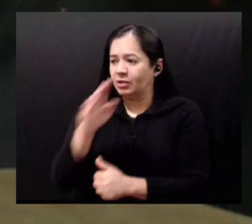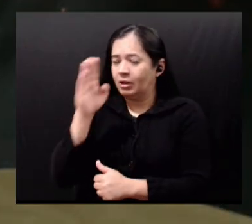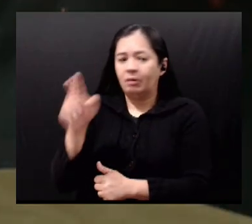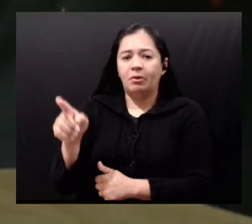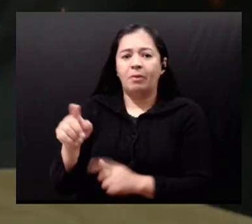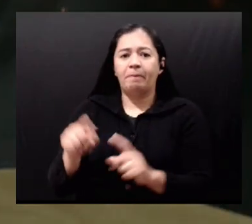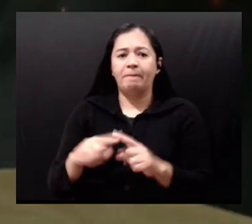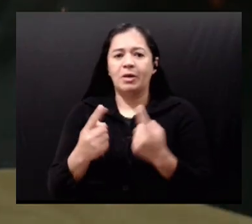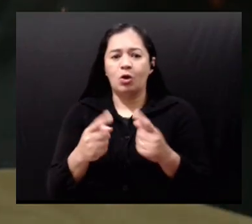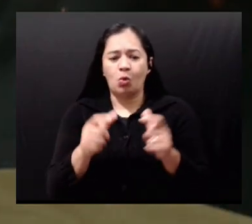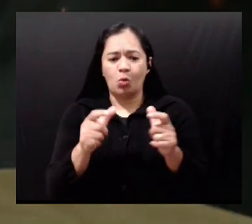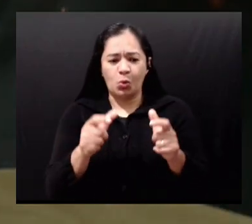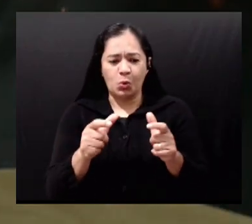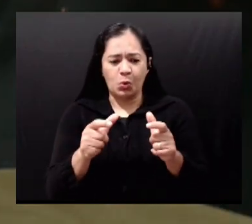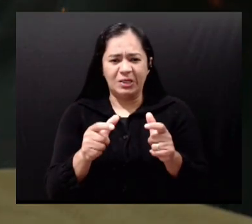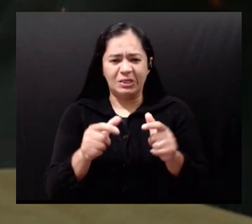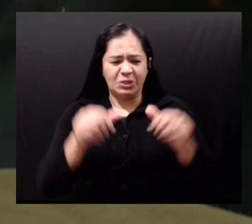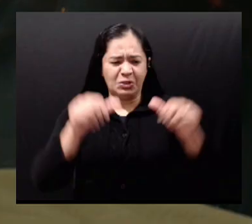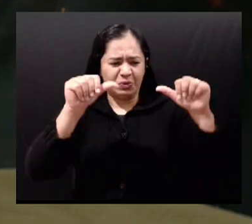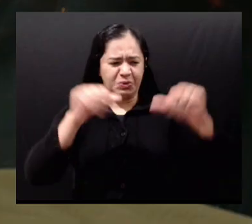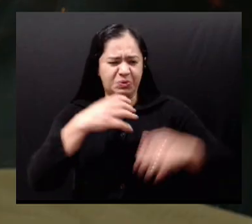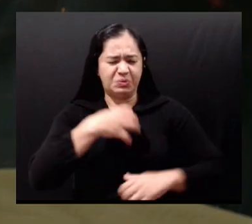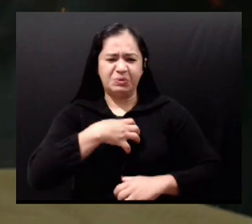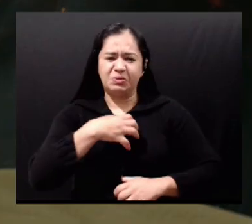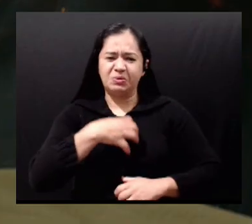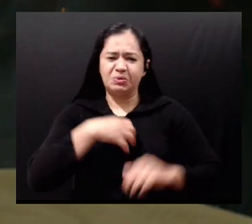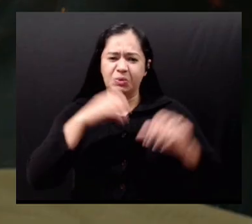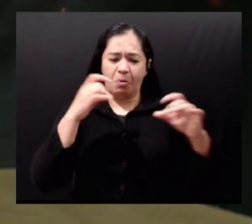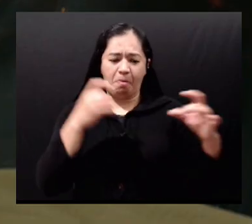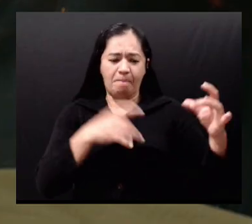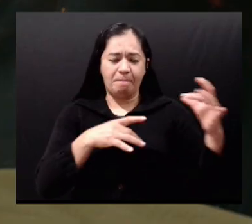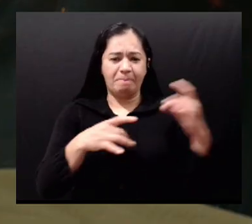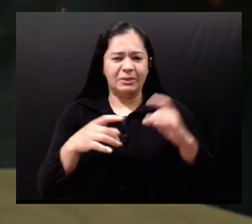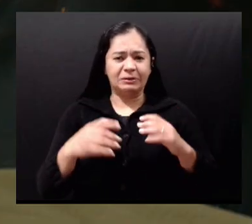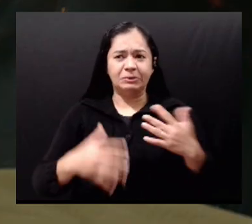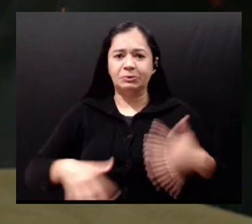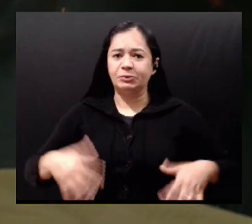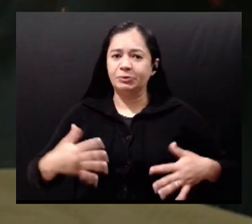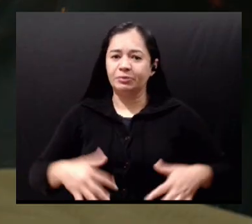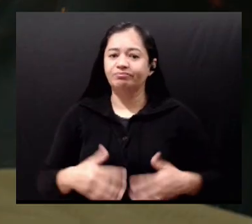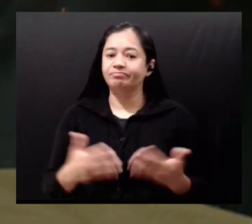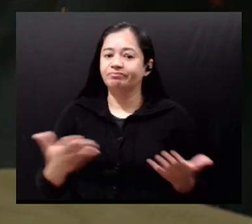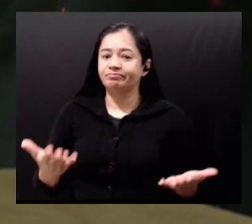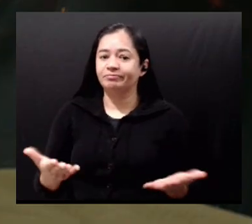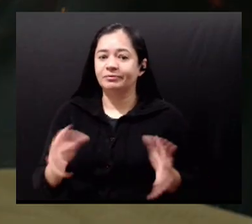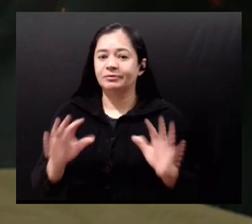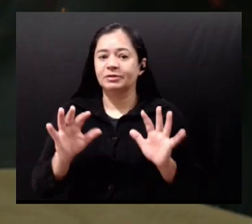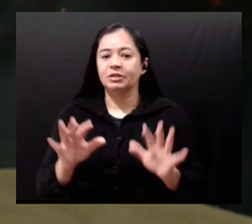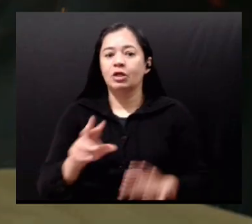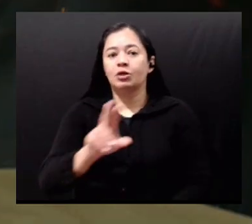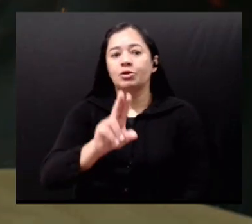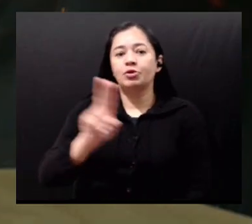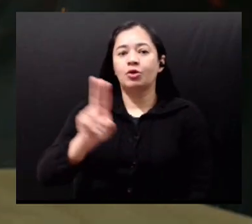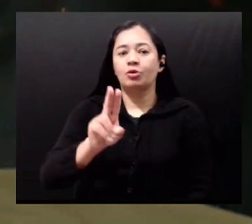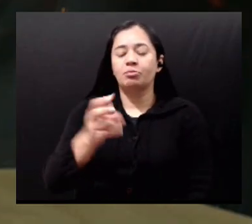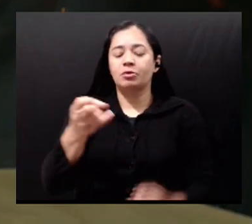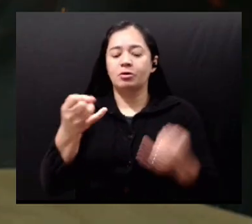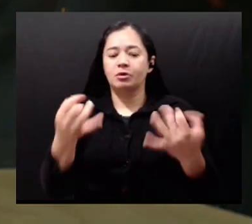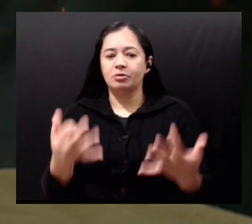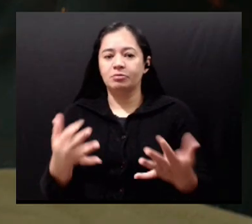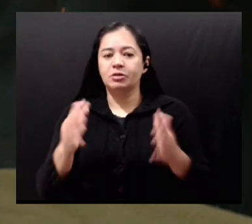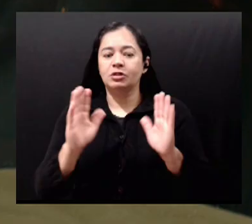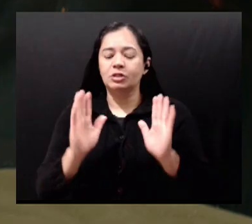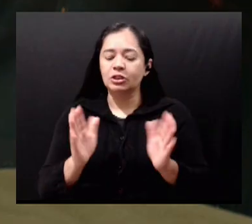sendo tomado por uma sensação de medo e inquietação? Pois é, isso tem nome, tem explicação e tem tratamento, tá? No